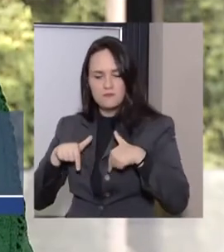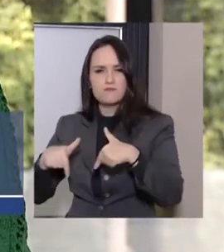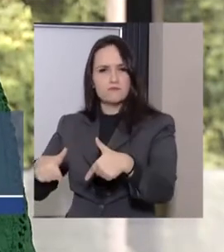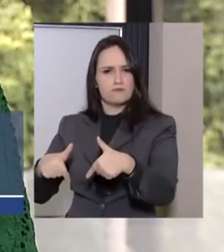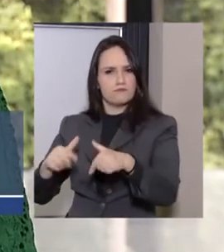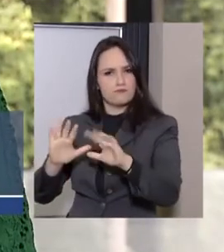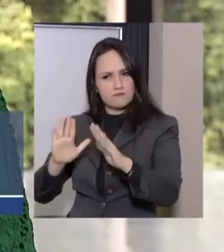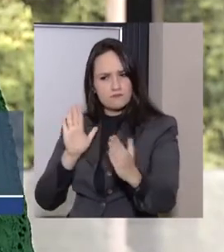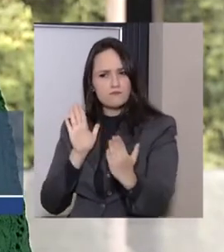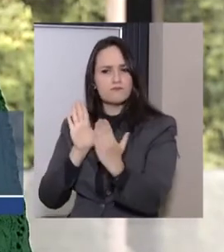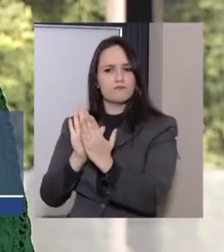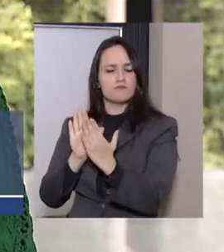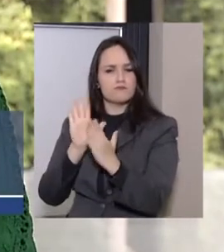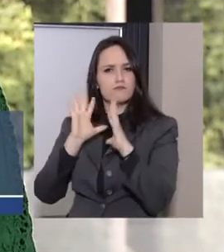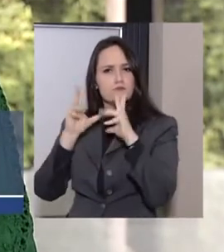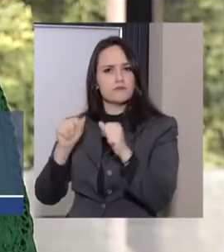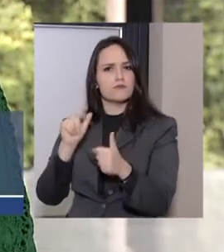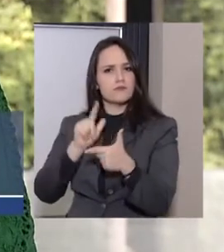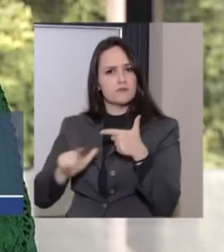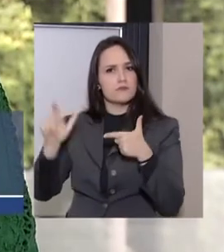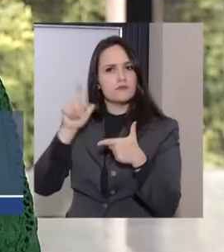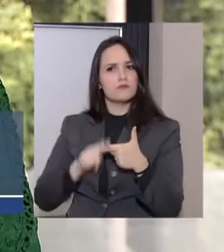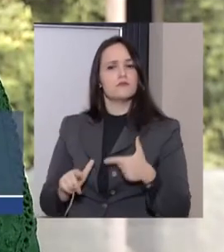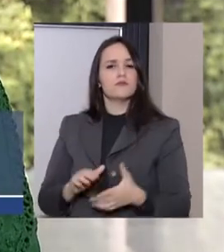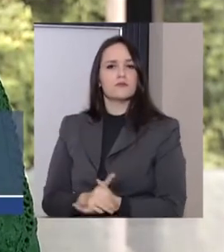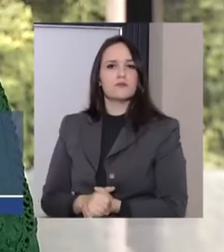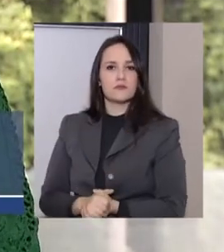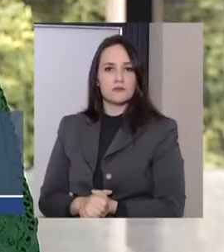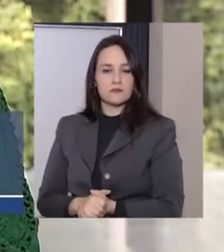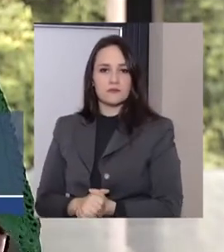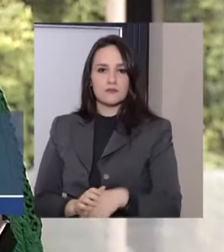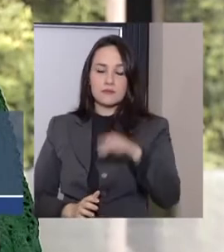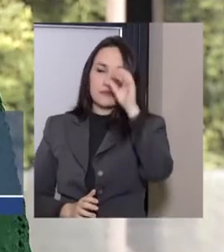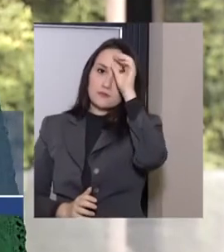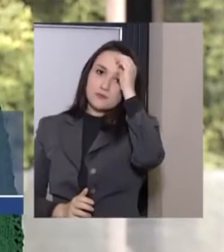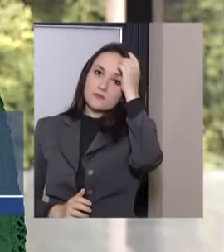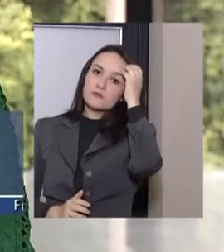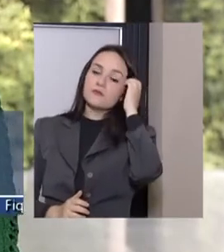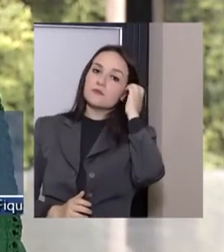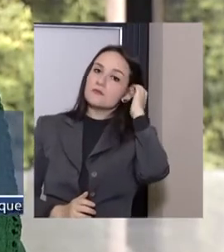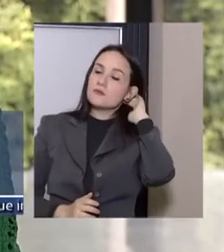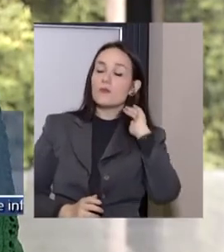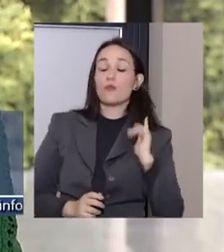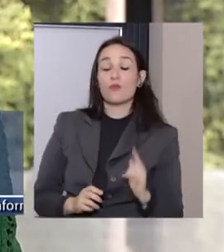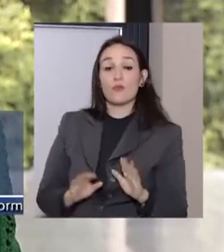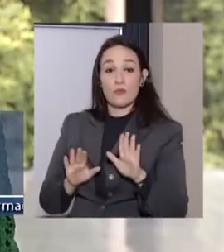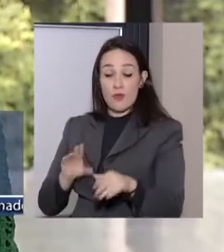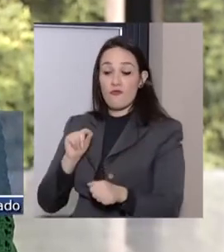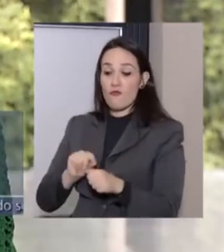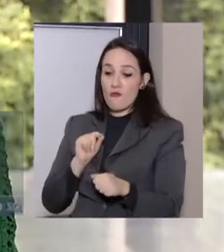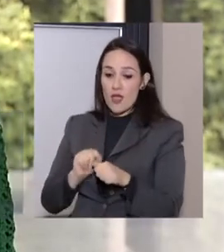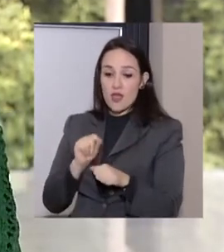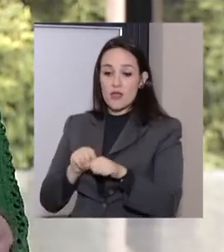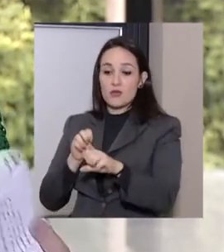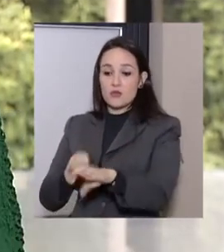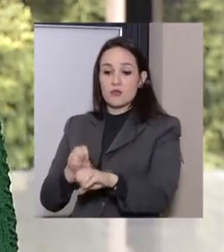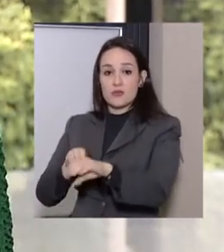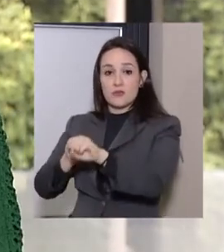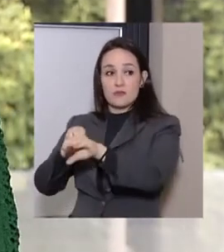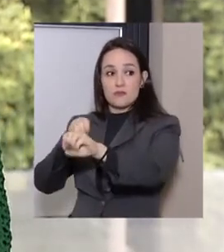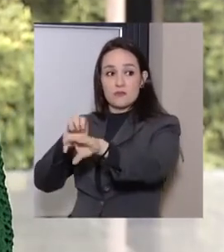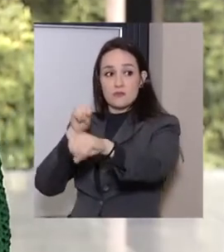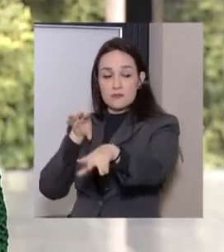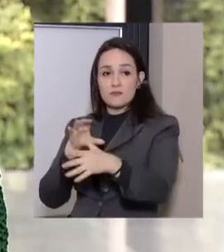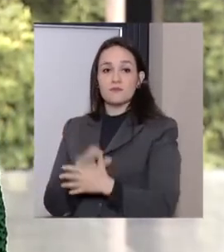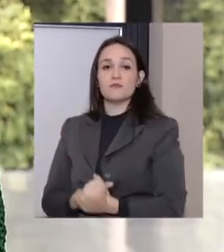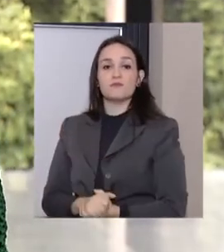enfrentou todas essas adversidades, aplicou a educação à distância e também com toda